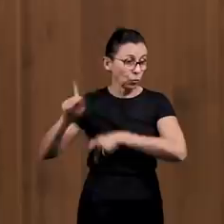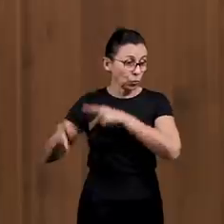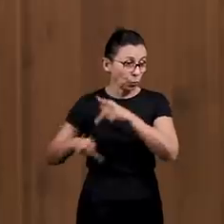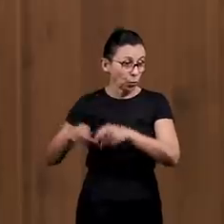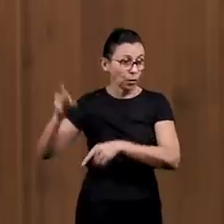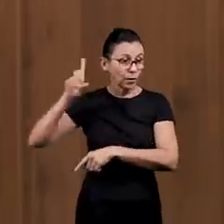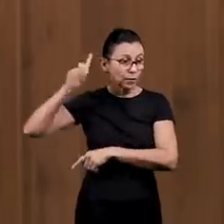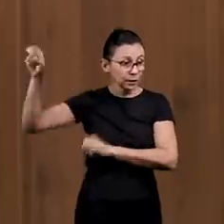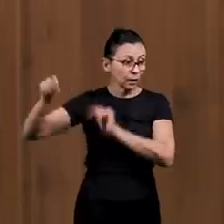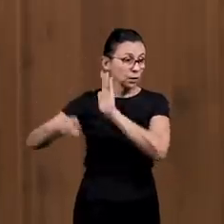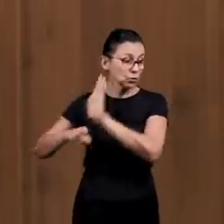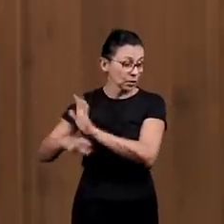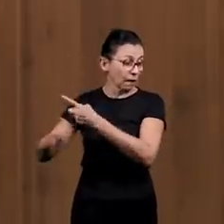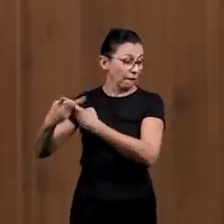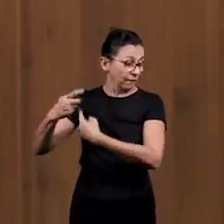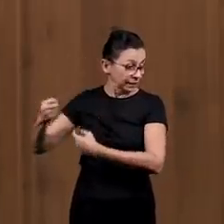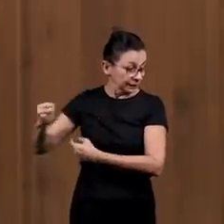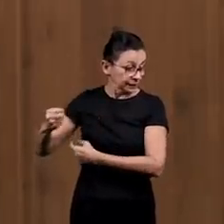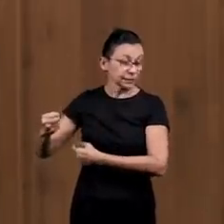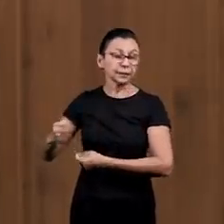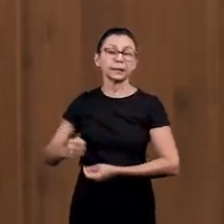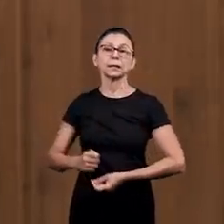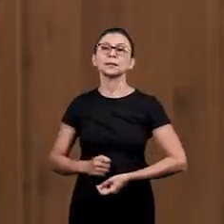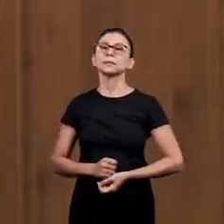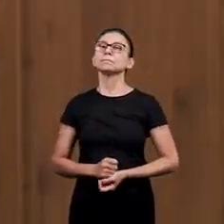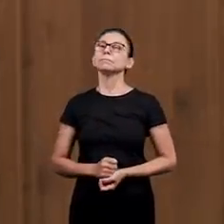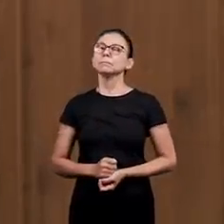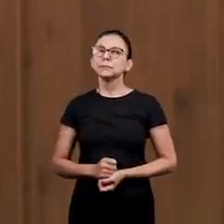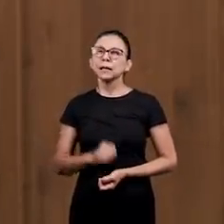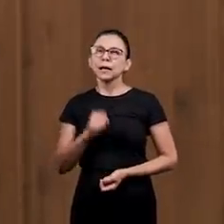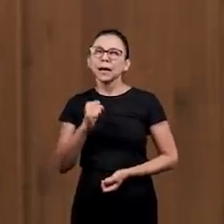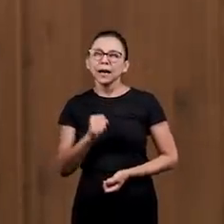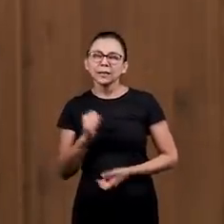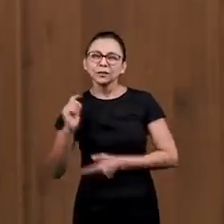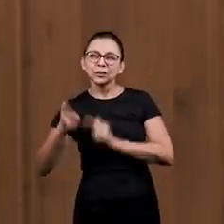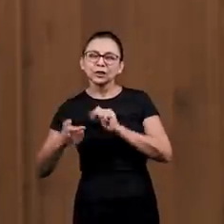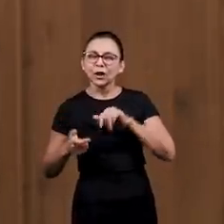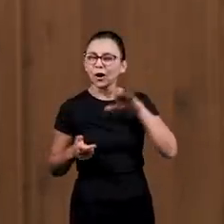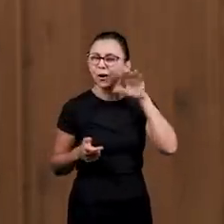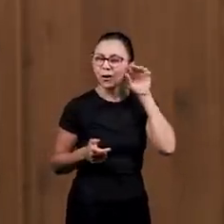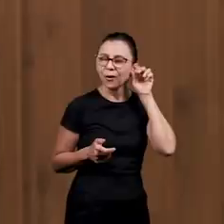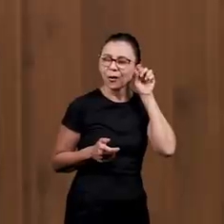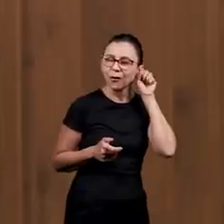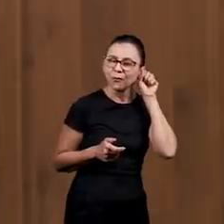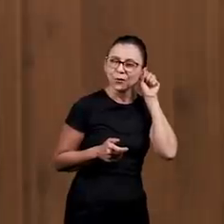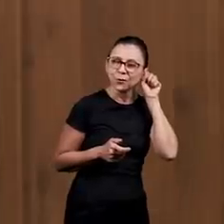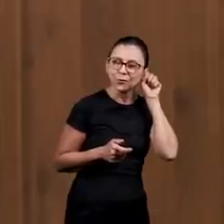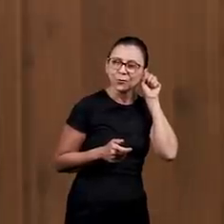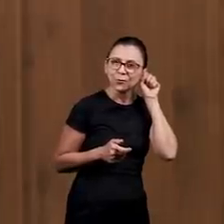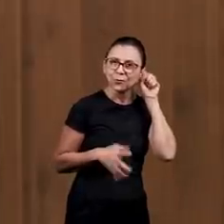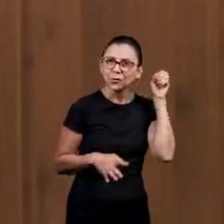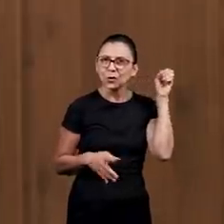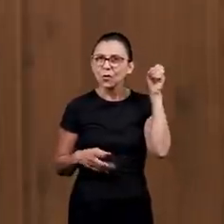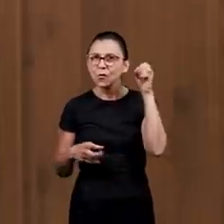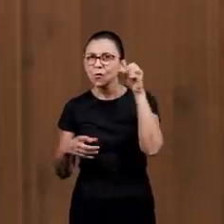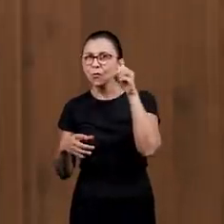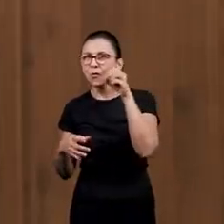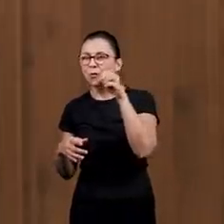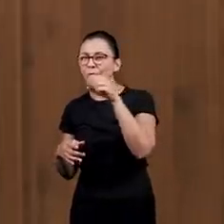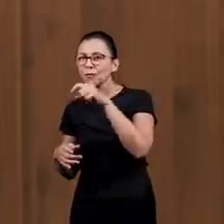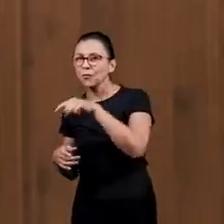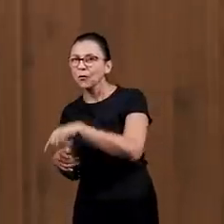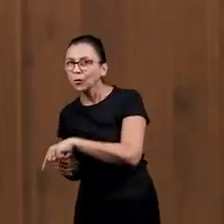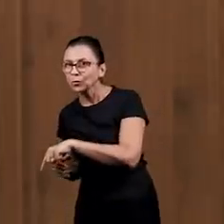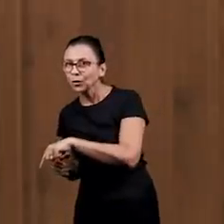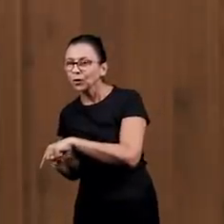e teve certeza de que o Senhor daria os midianitas nas suas mãos. Ele foi até o seu exército e falou: